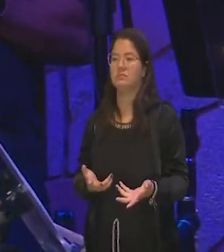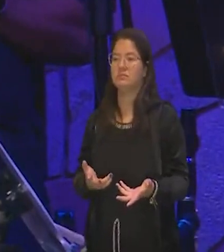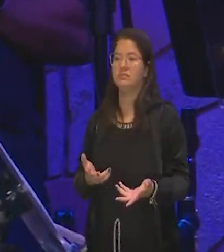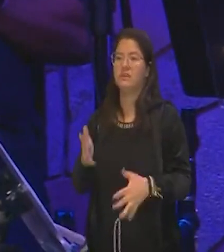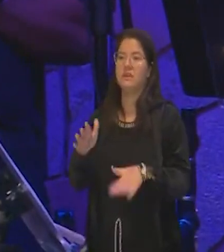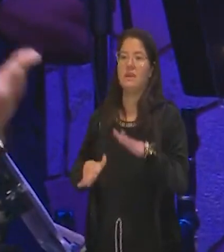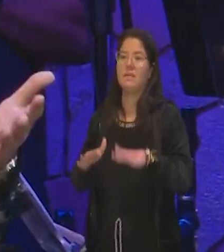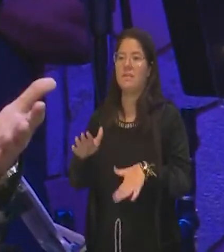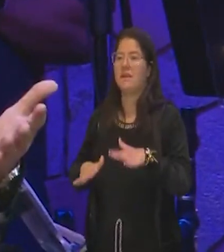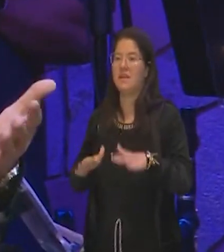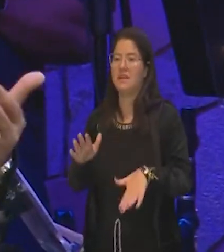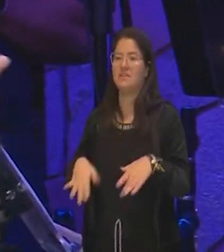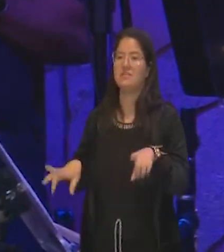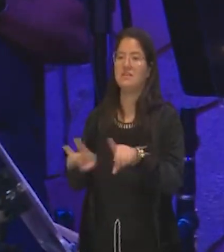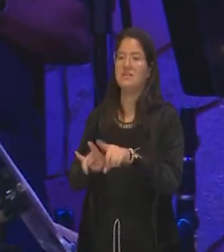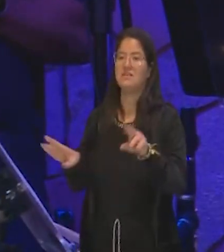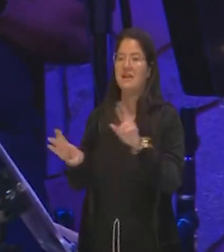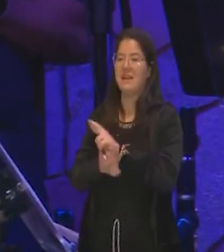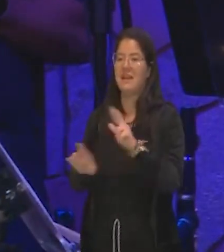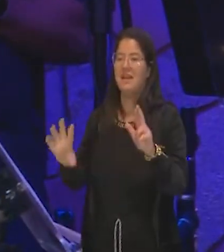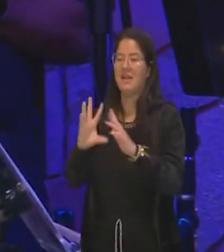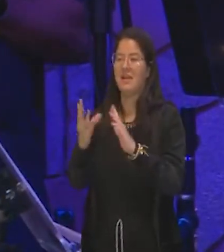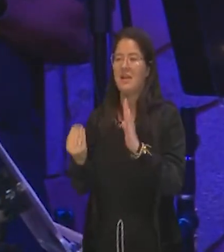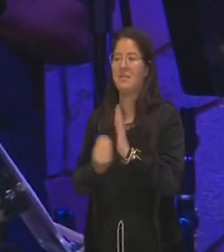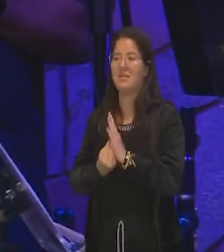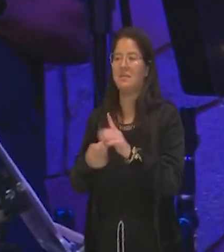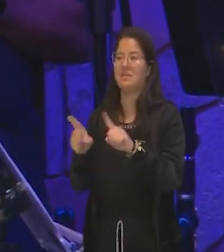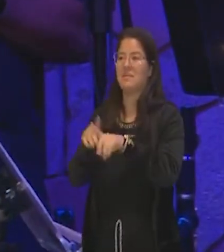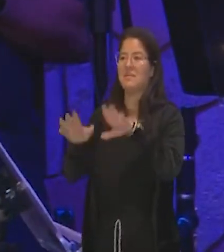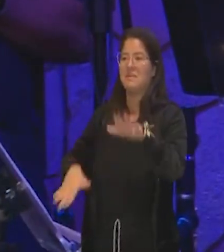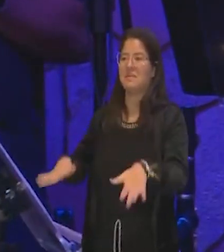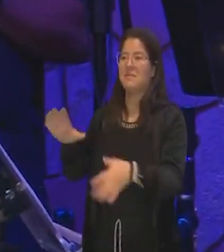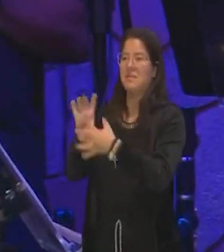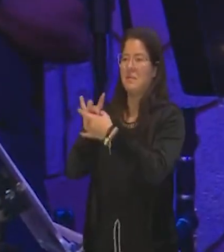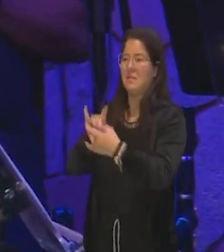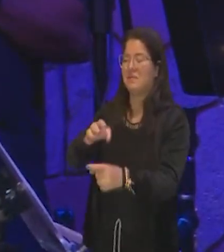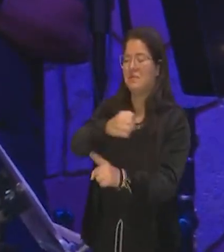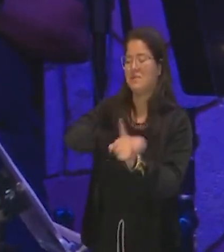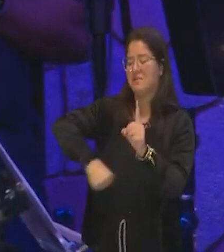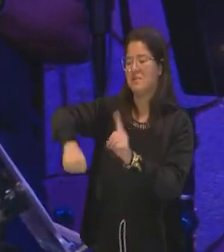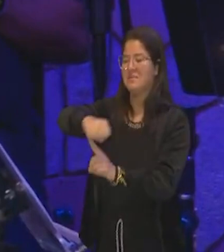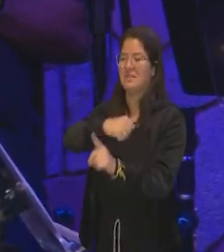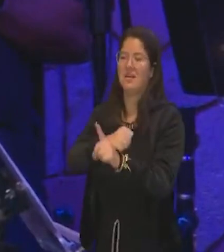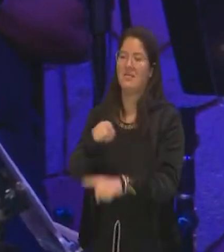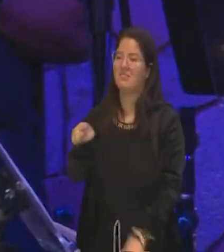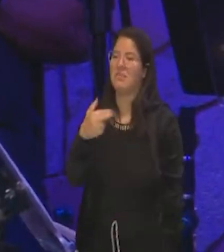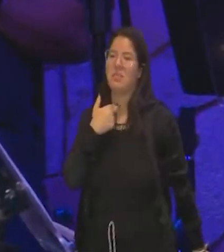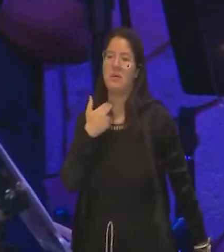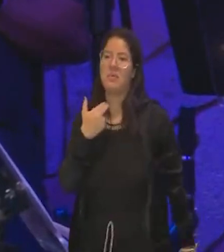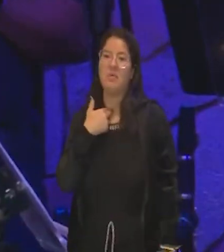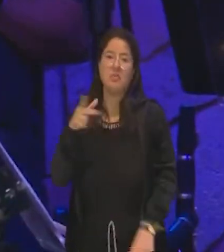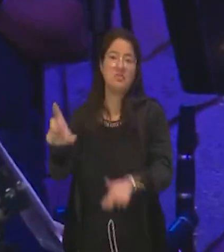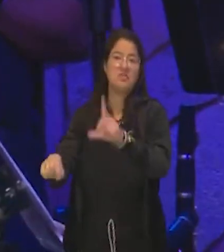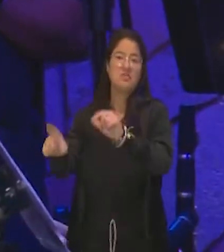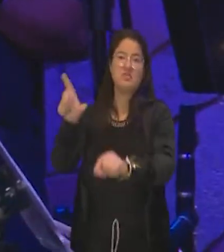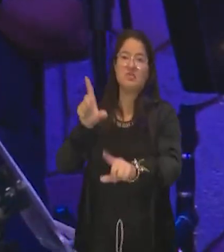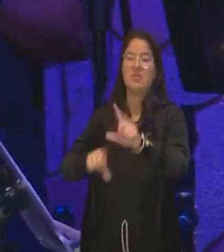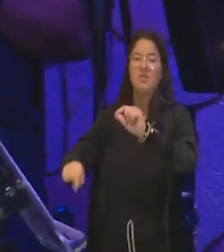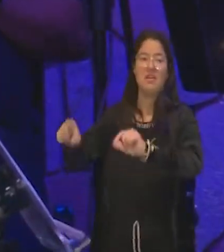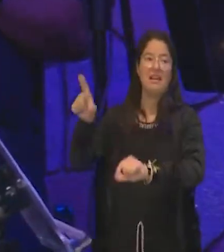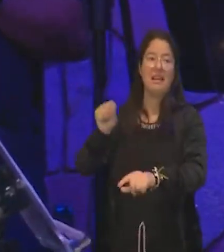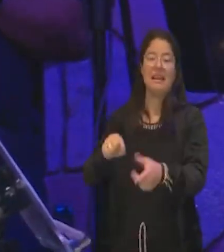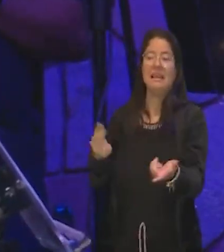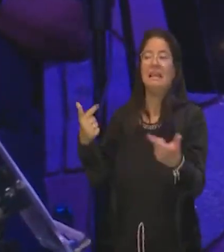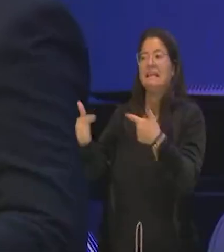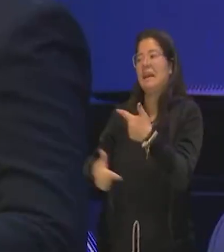Dependendo da relação que ele tem com a igreja, dependendo do contexto social que ele vive, ele não pode escolher determinadas atividades,